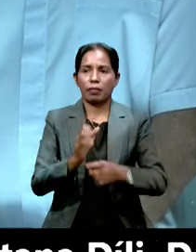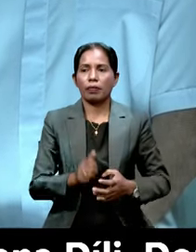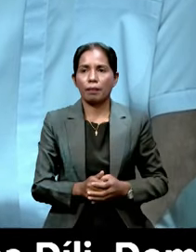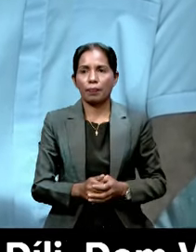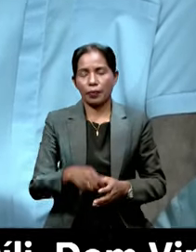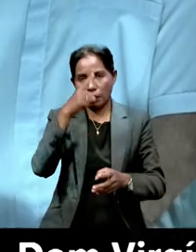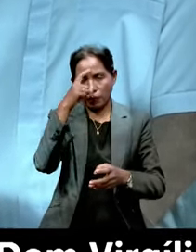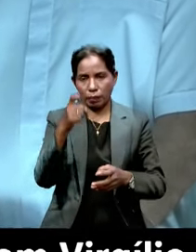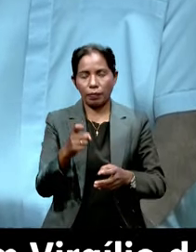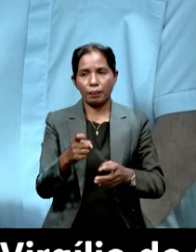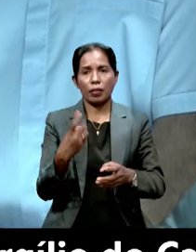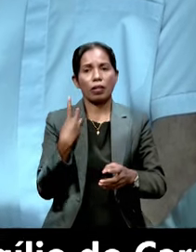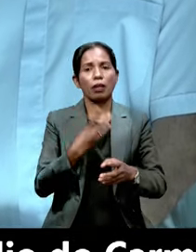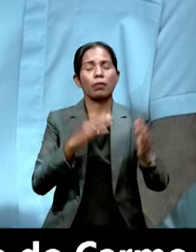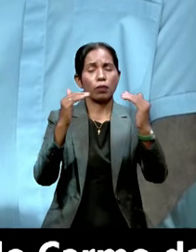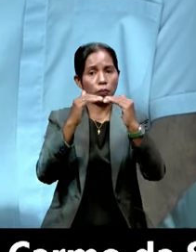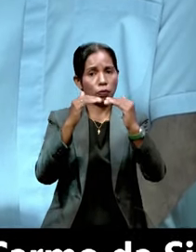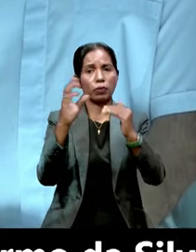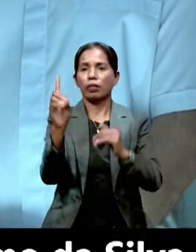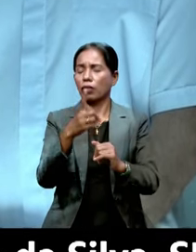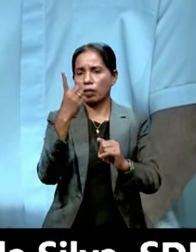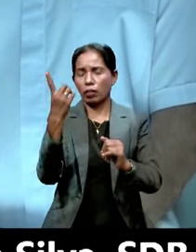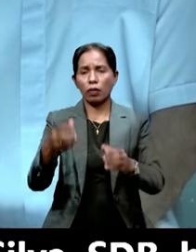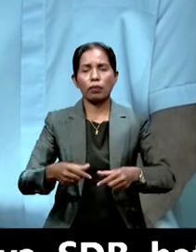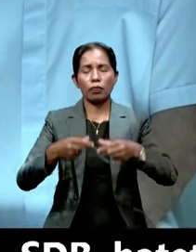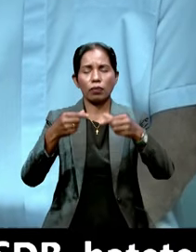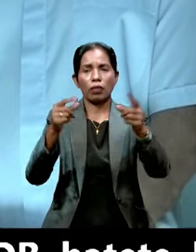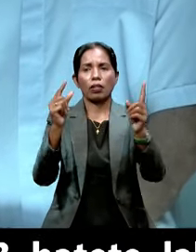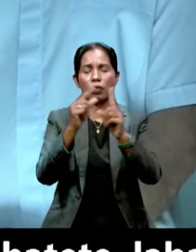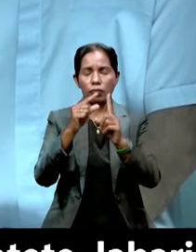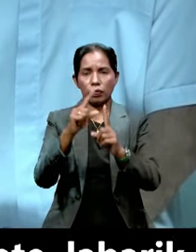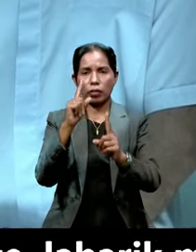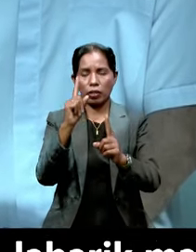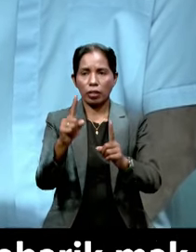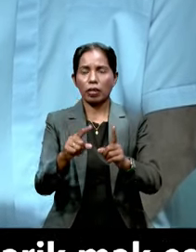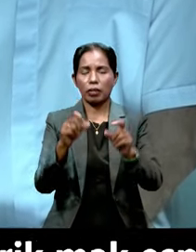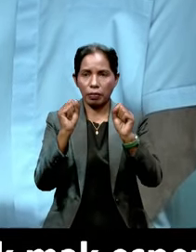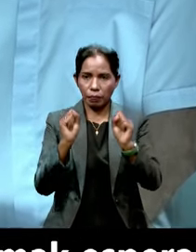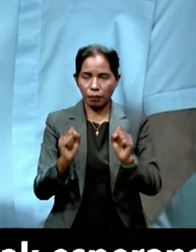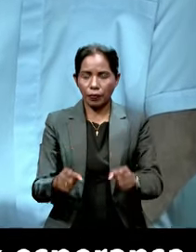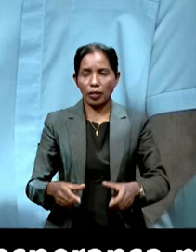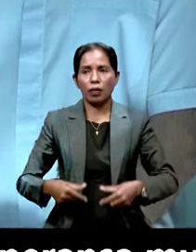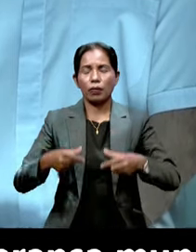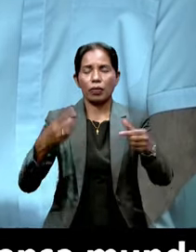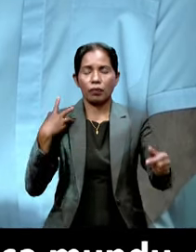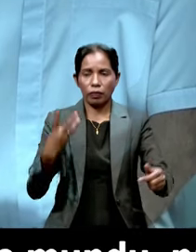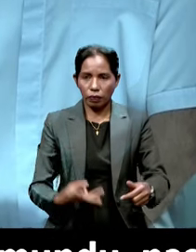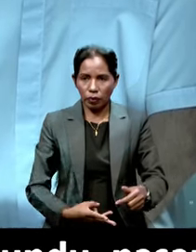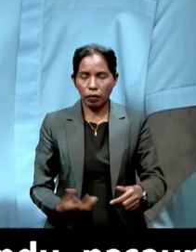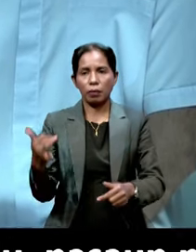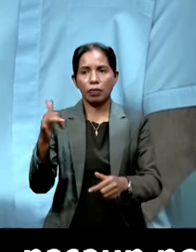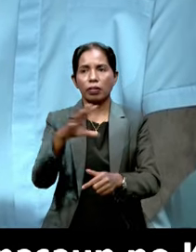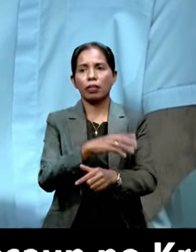Nema corre a minha encontro da Dernia Nena, a área foi a introdução breve ainda, foi também bem-vindo a Bacira, e nós